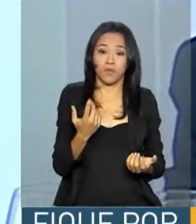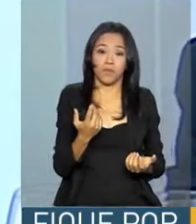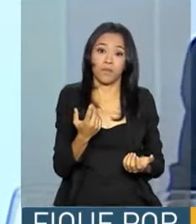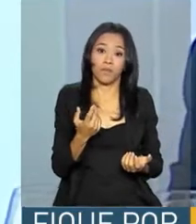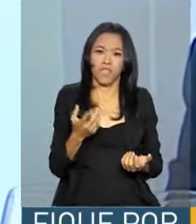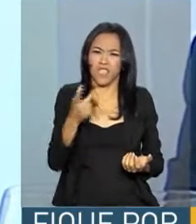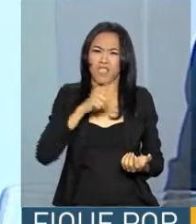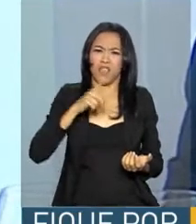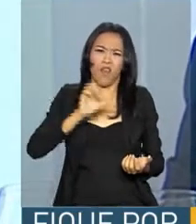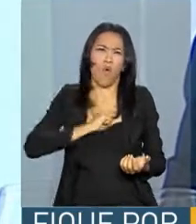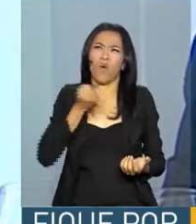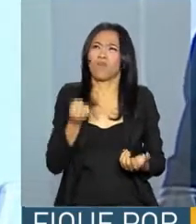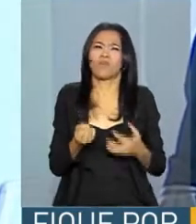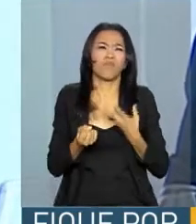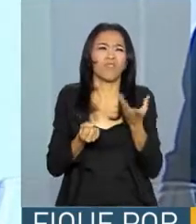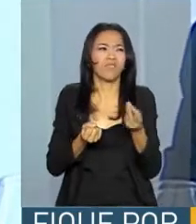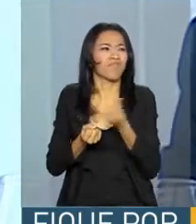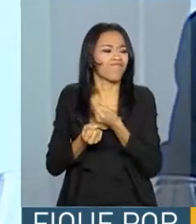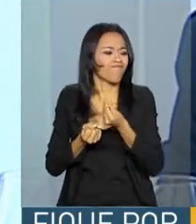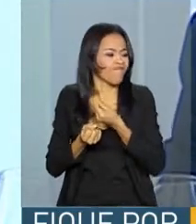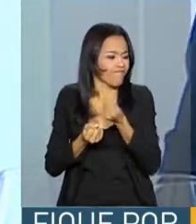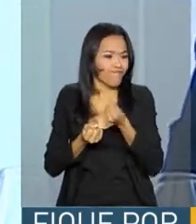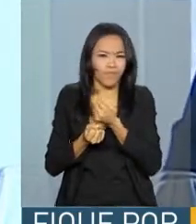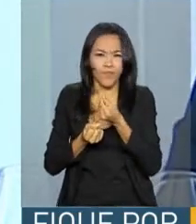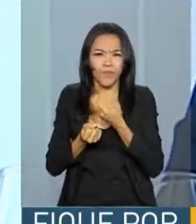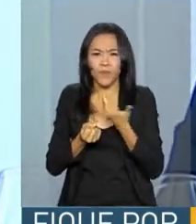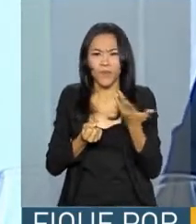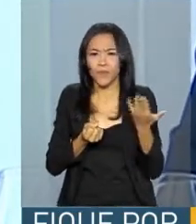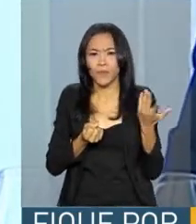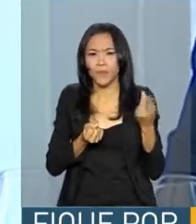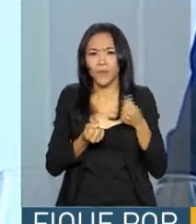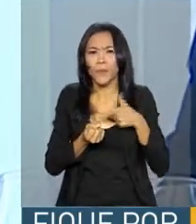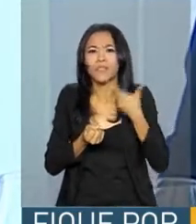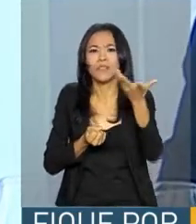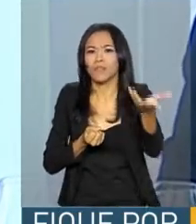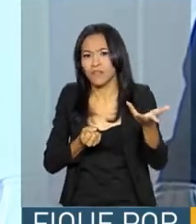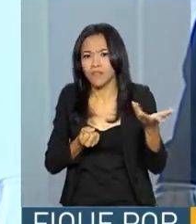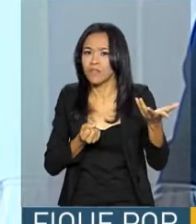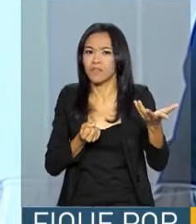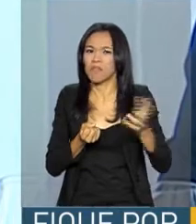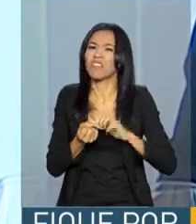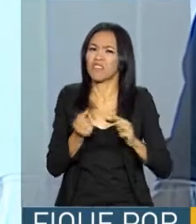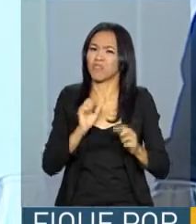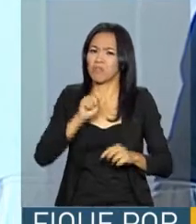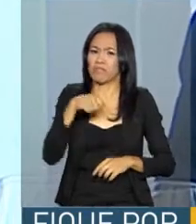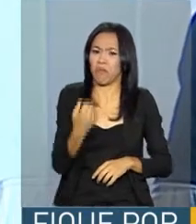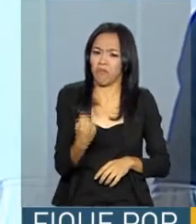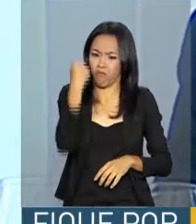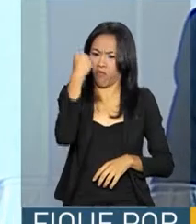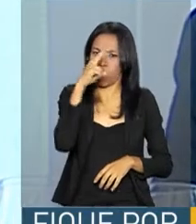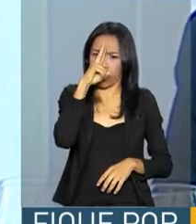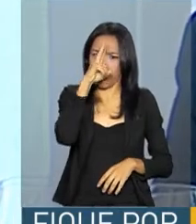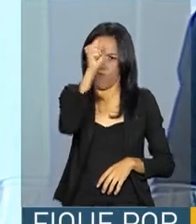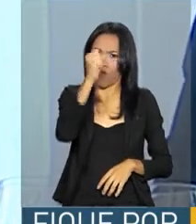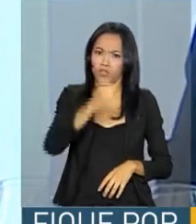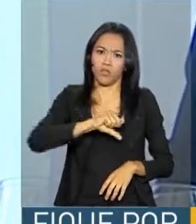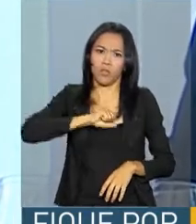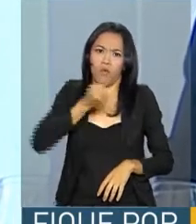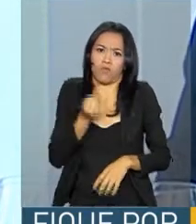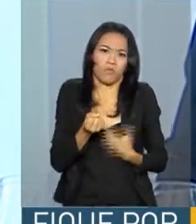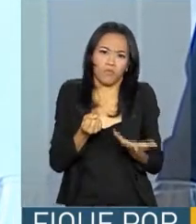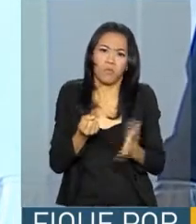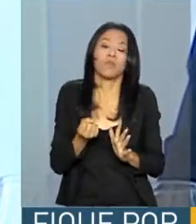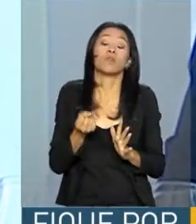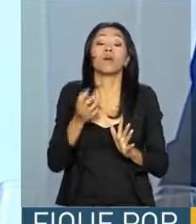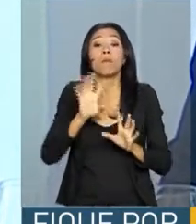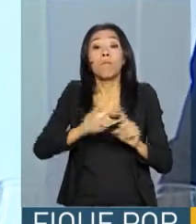expressão ódio, mas talvez não com a significação de muita força que tem a palavra, né? O que o povo vai procurar, eu acho que é isso.